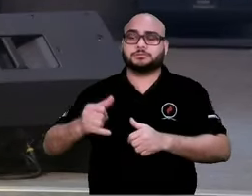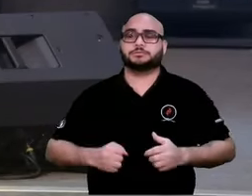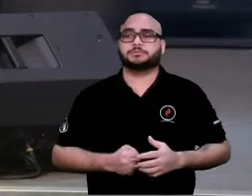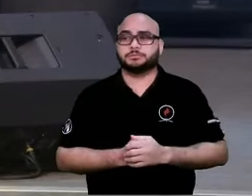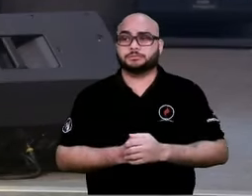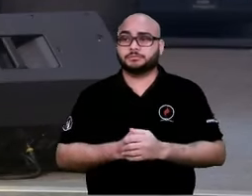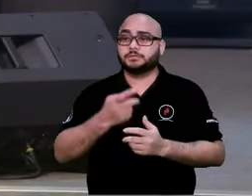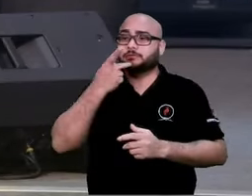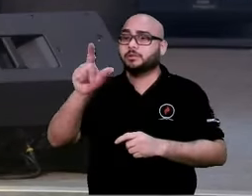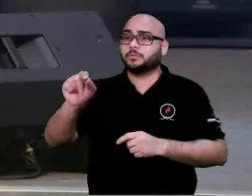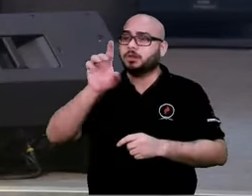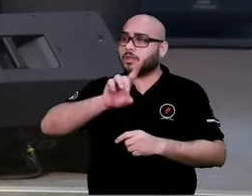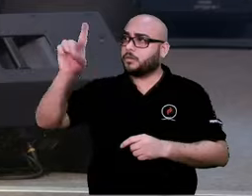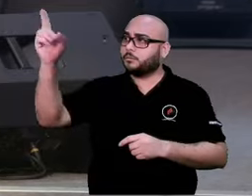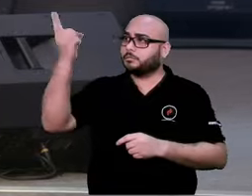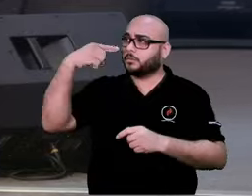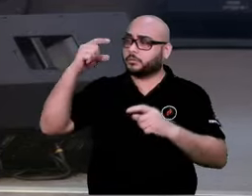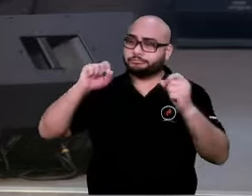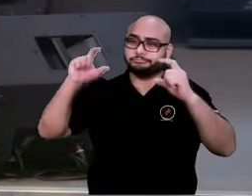Senhor.